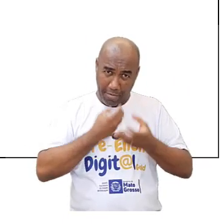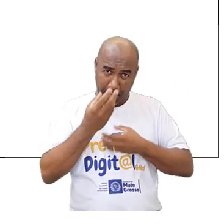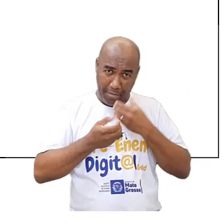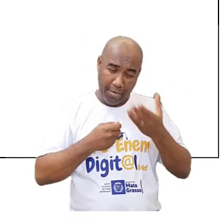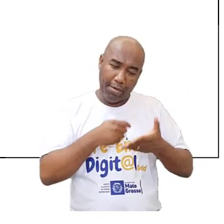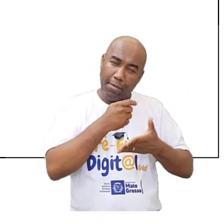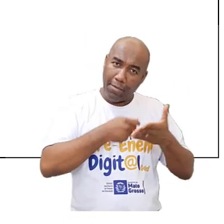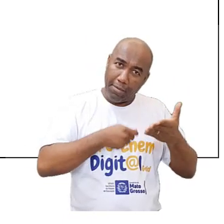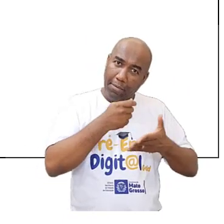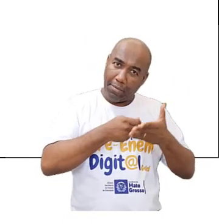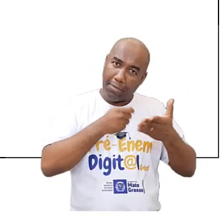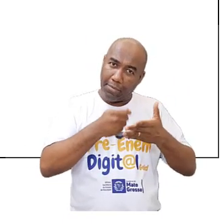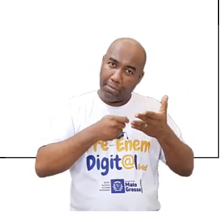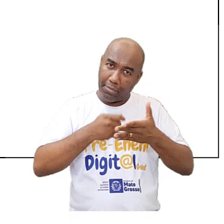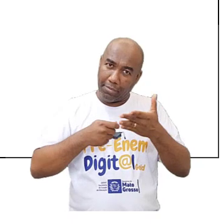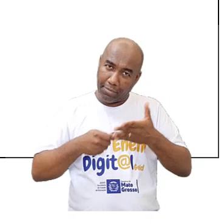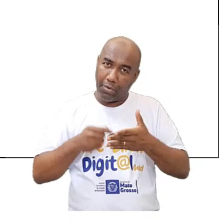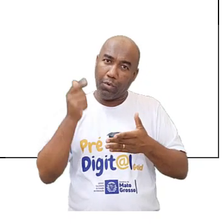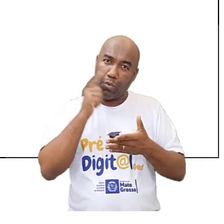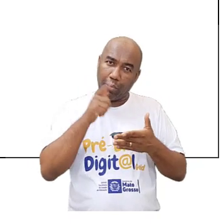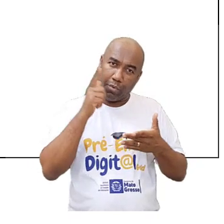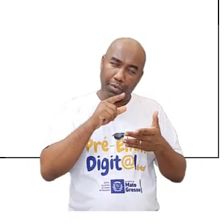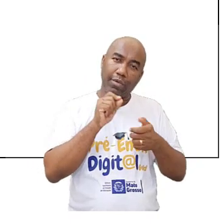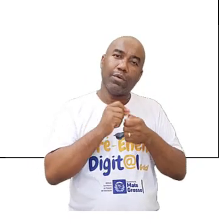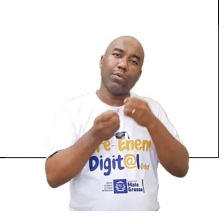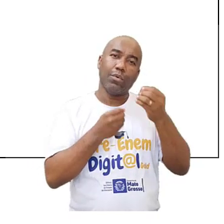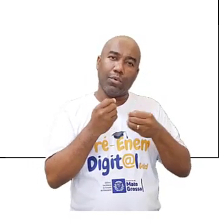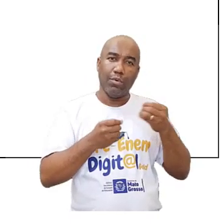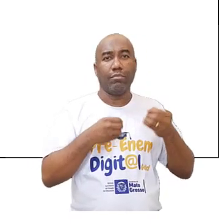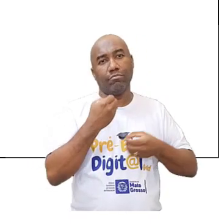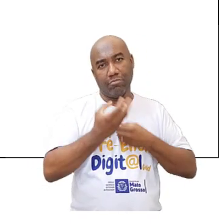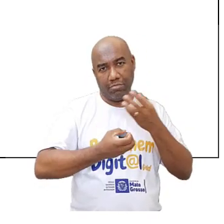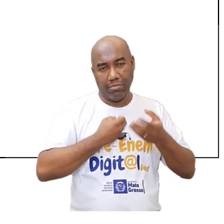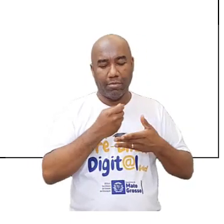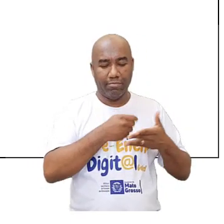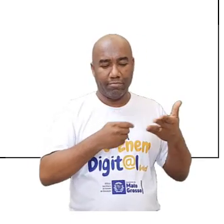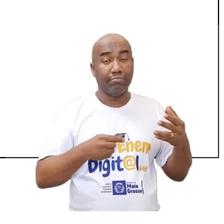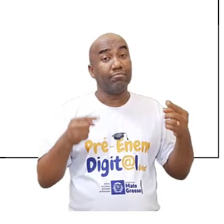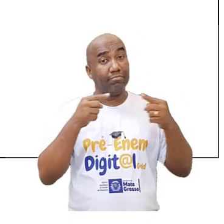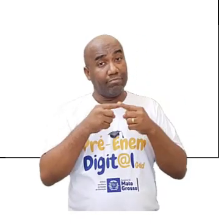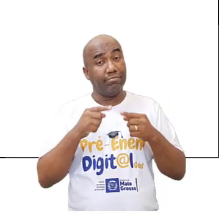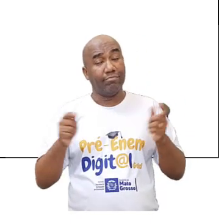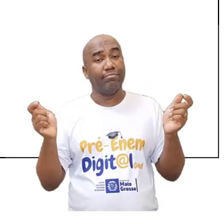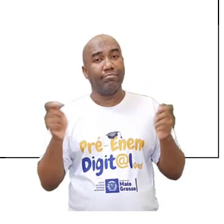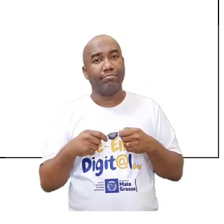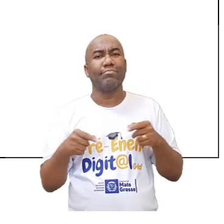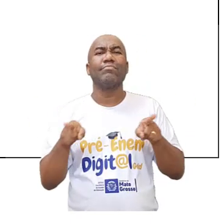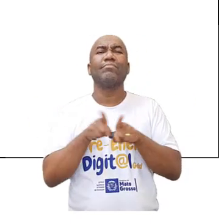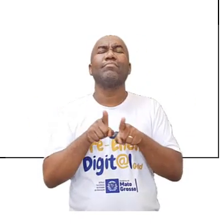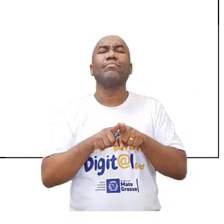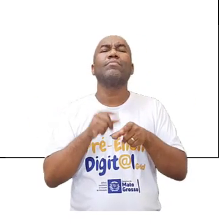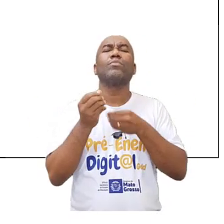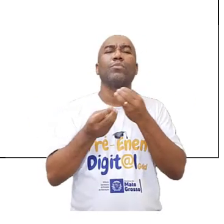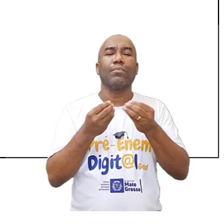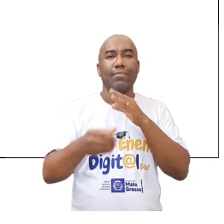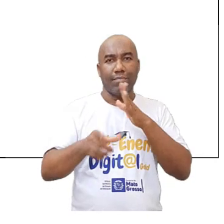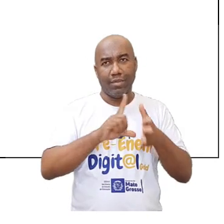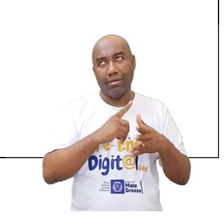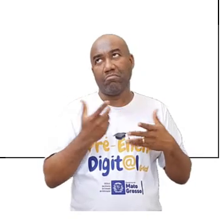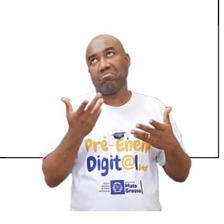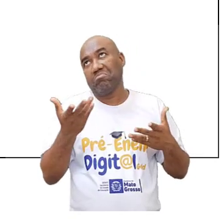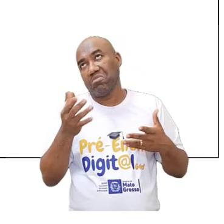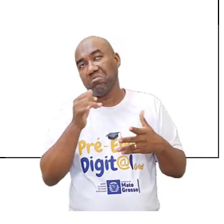indique certeza antes, cabe ao, faça necessário que, certo? E coloque